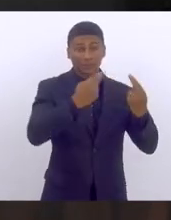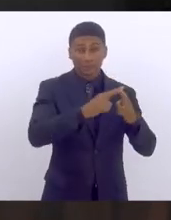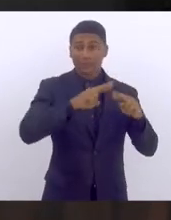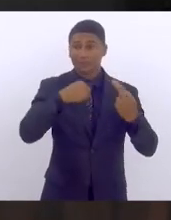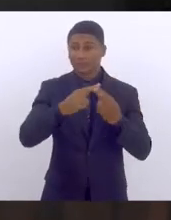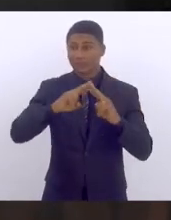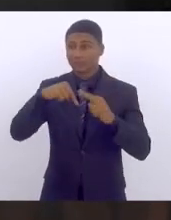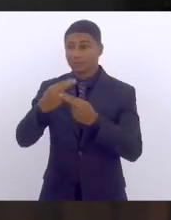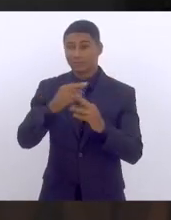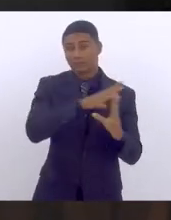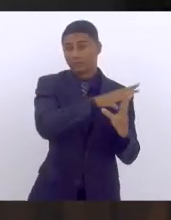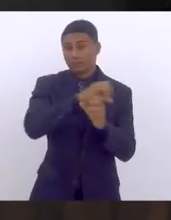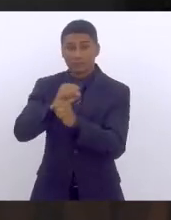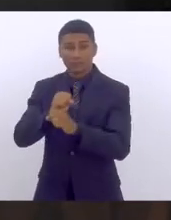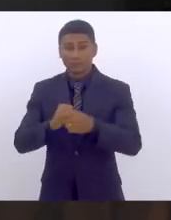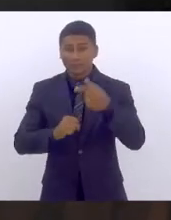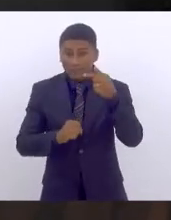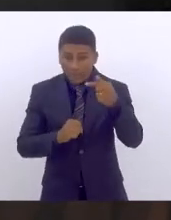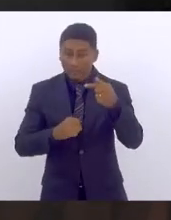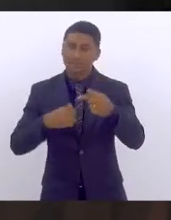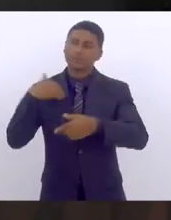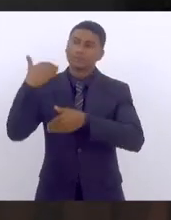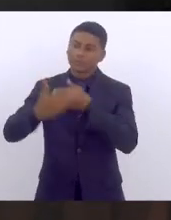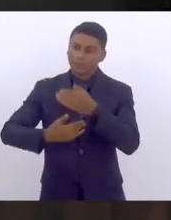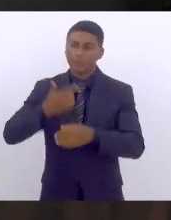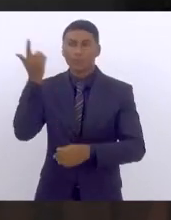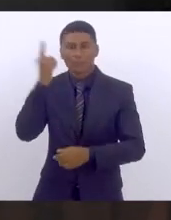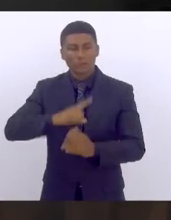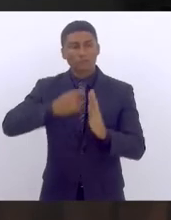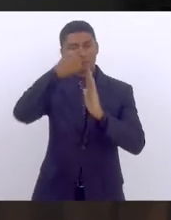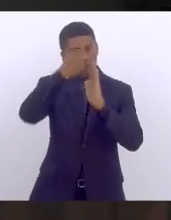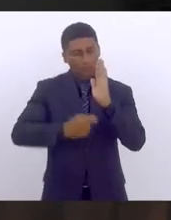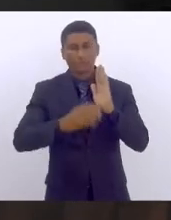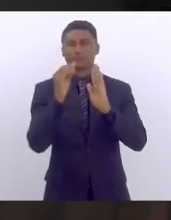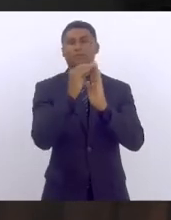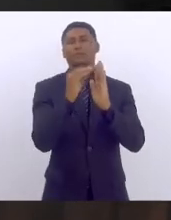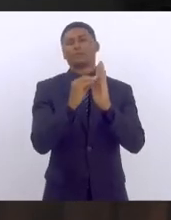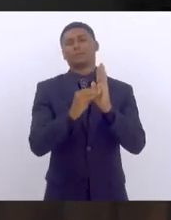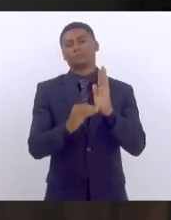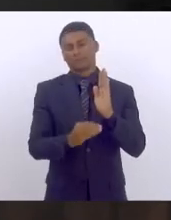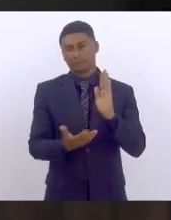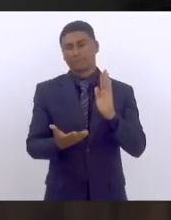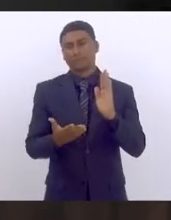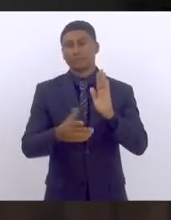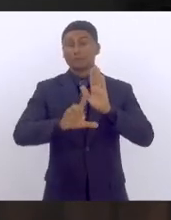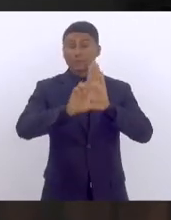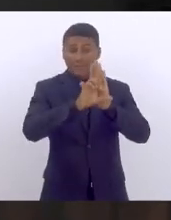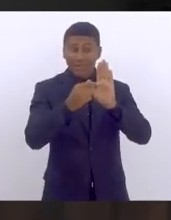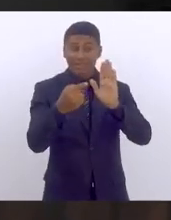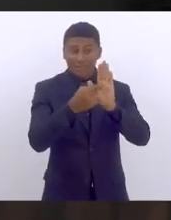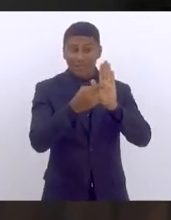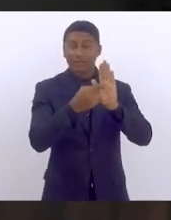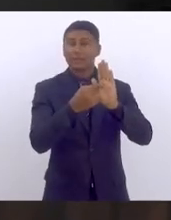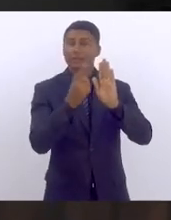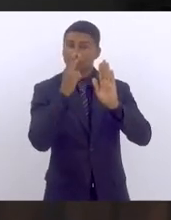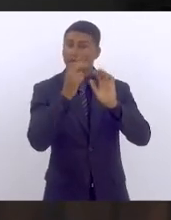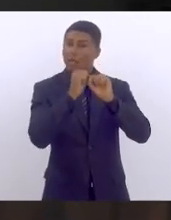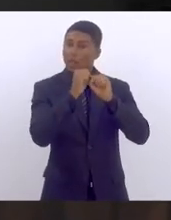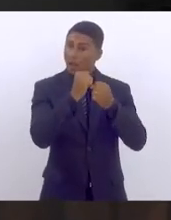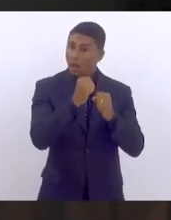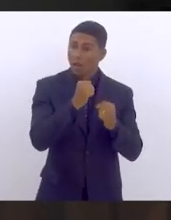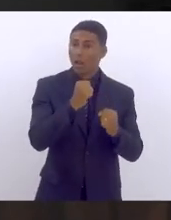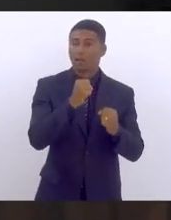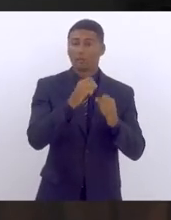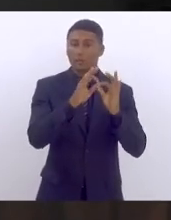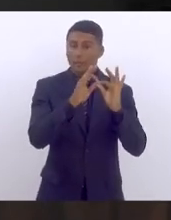até chegar num texto que contemplasse as necessidades, uma lei robusta, né, que pudesse estar ali,